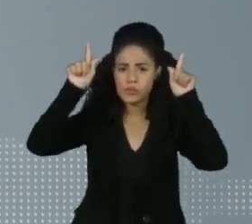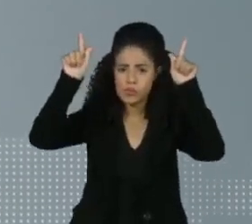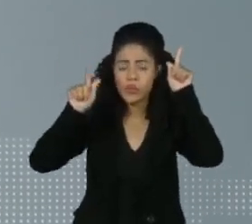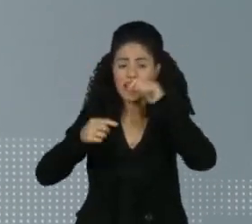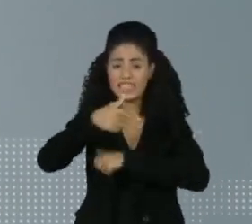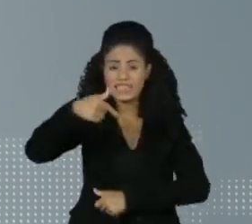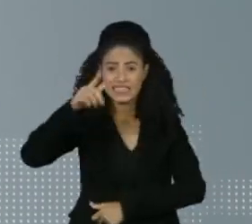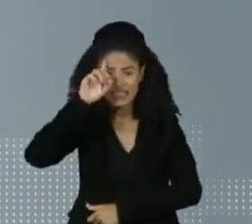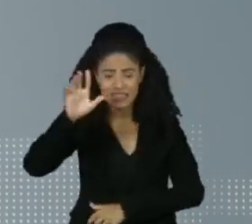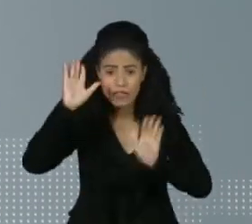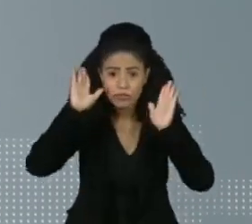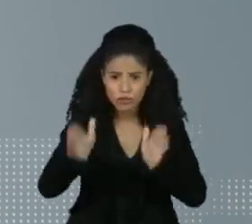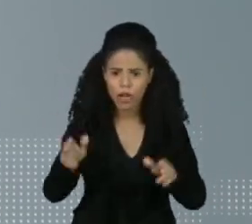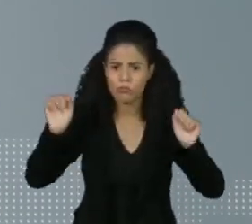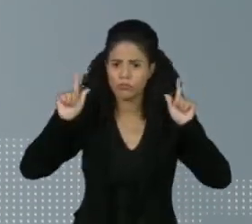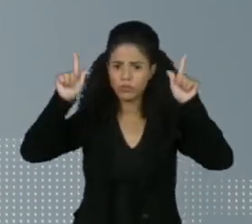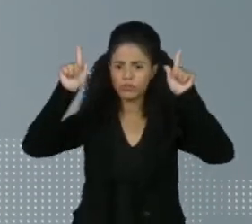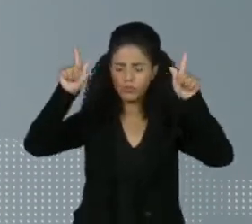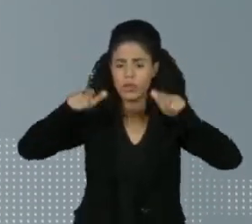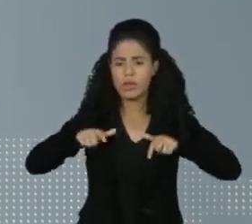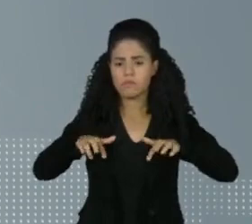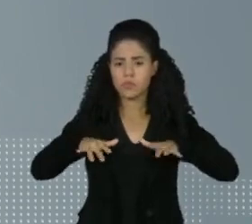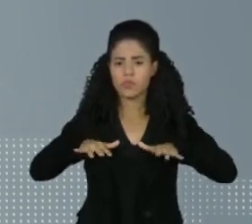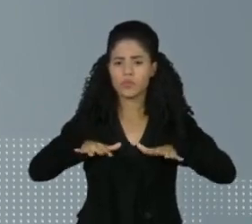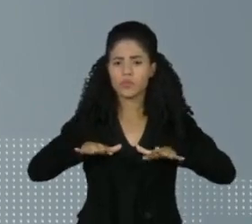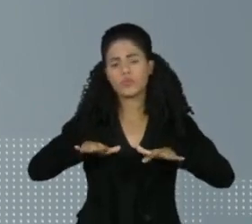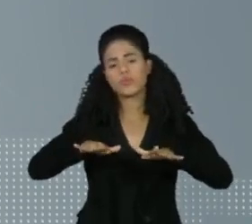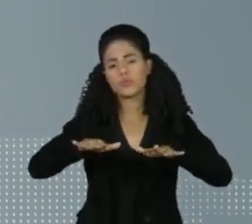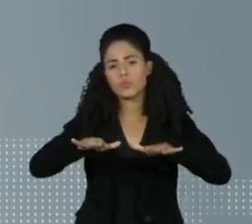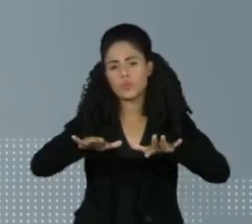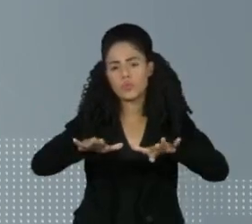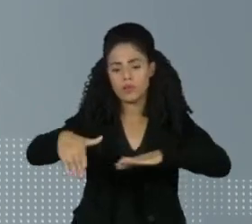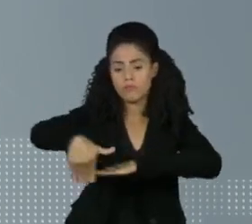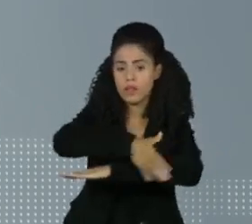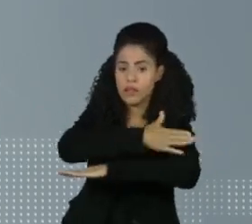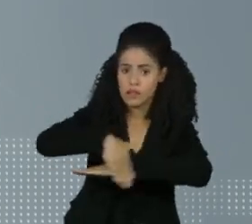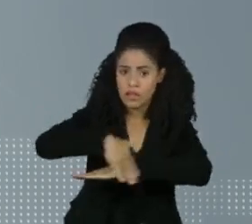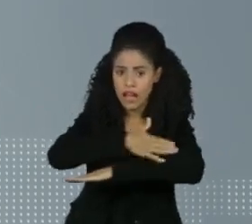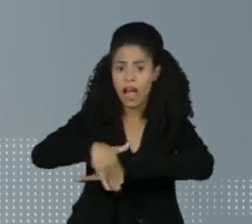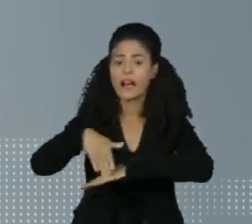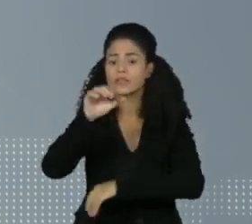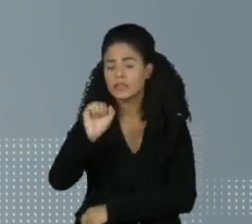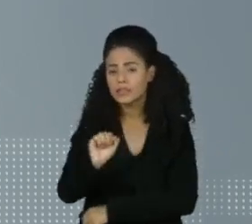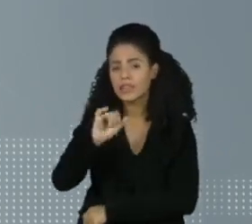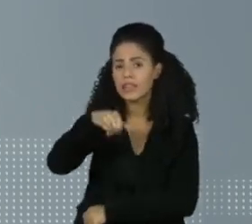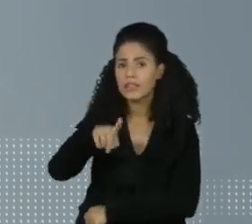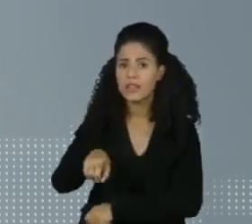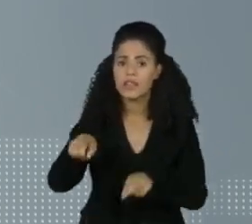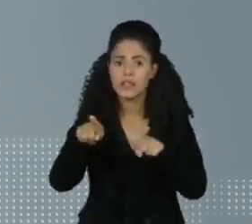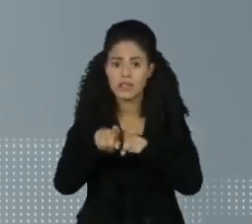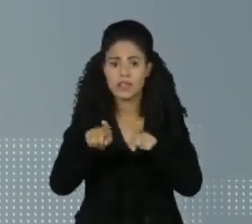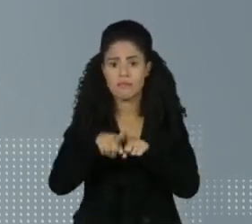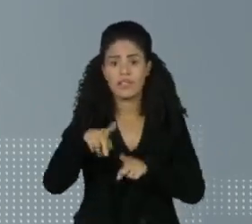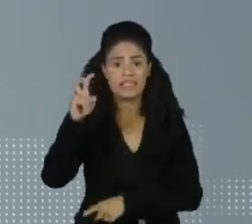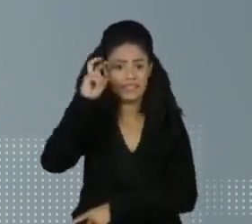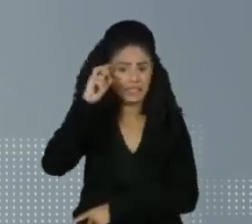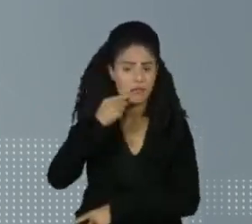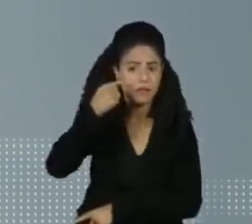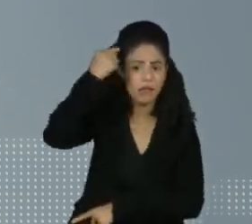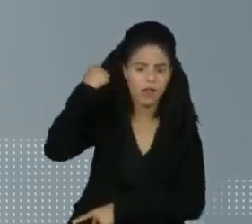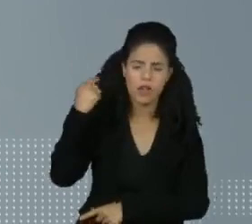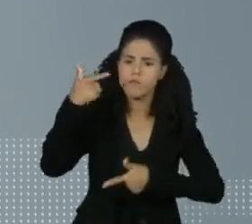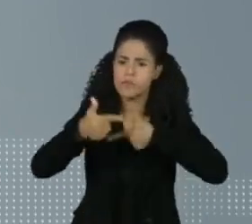pelo 7º dia de greve a categoria fez ontem uma manifestação pelas ruas da zona sul da cidade na última quinta-feira